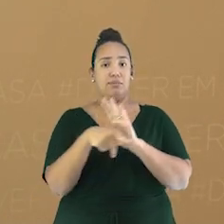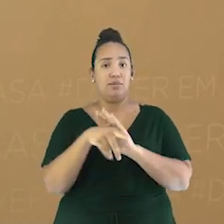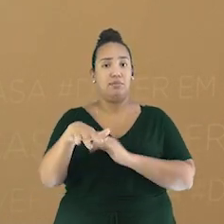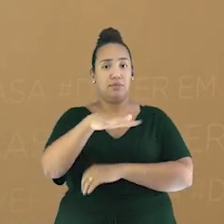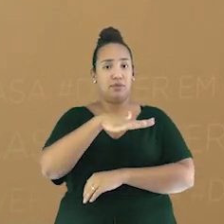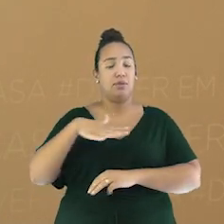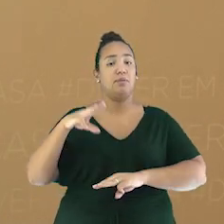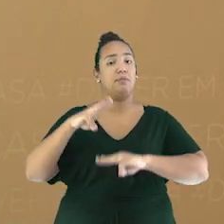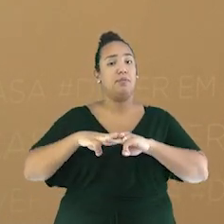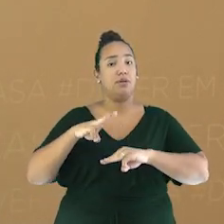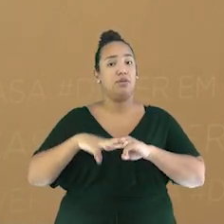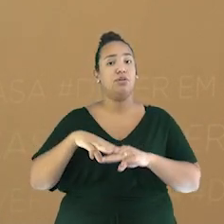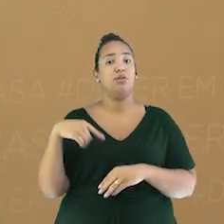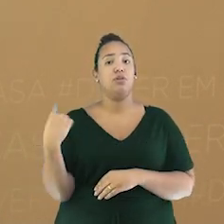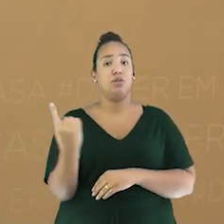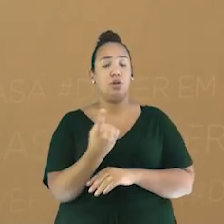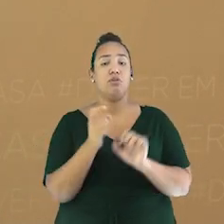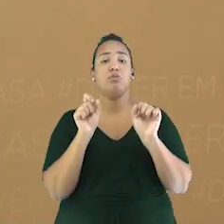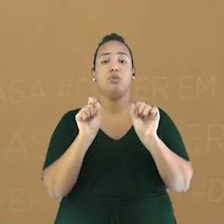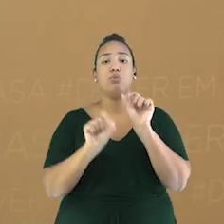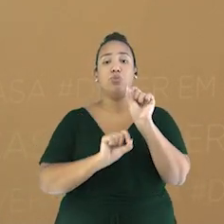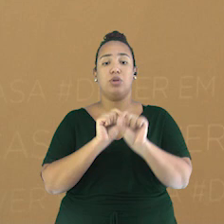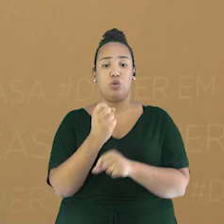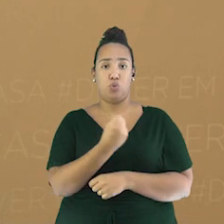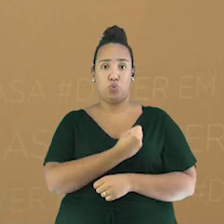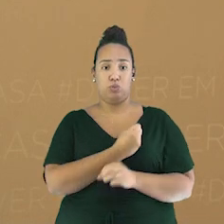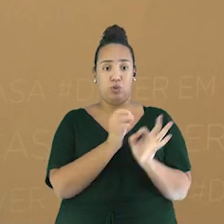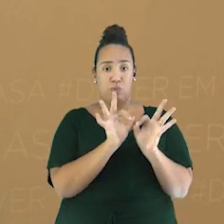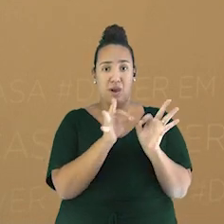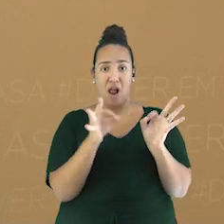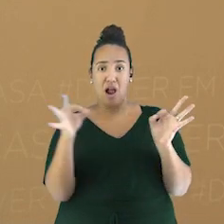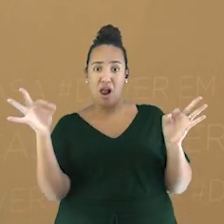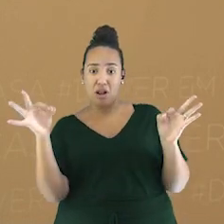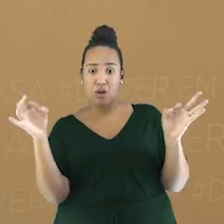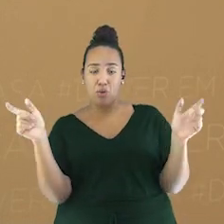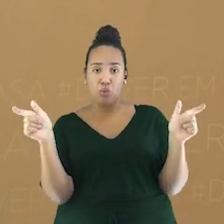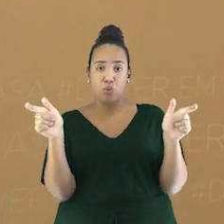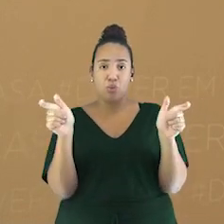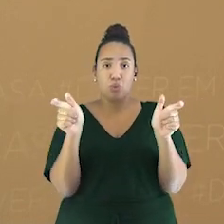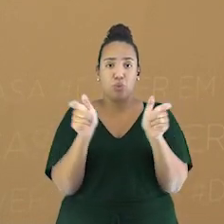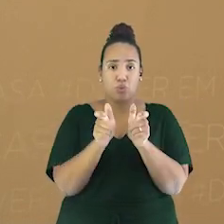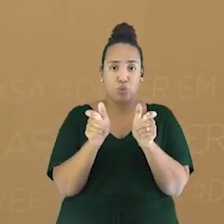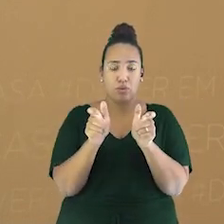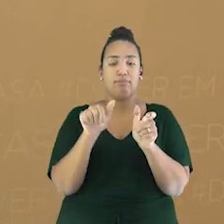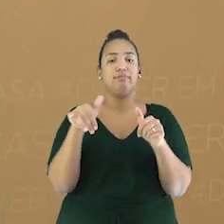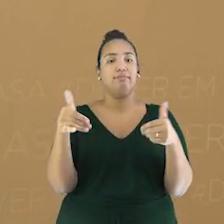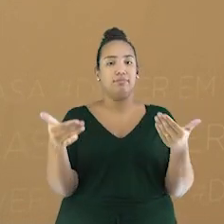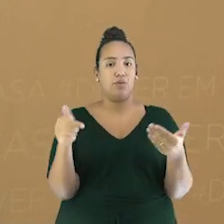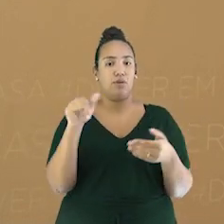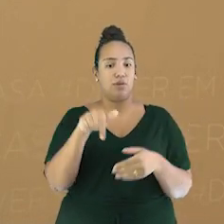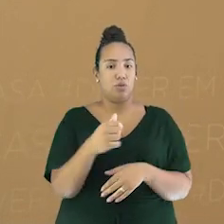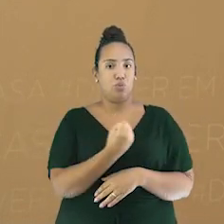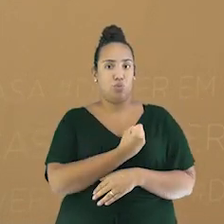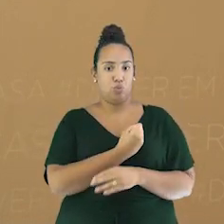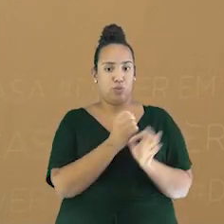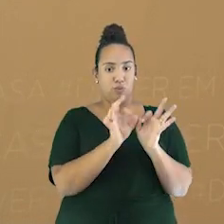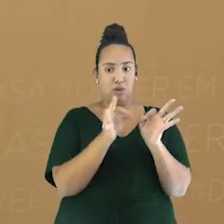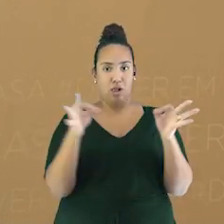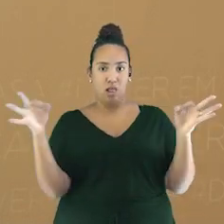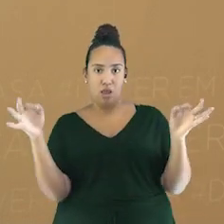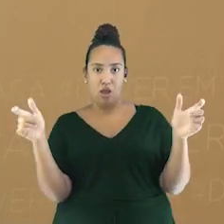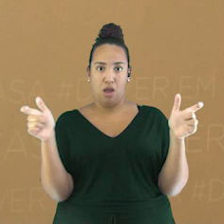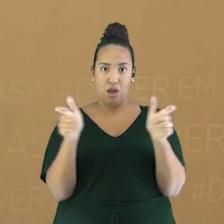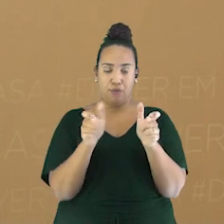onde podemos reduzir esse número. Essa forma de reduzir um número grande é chamada de